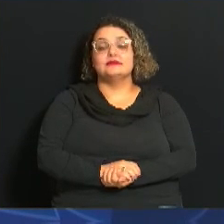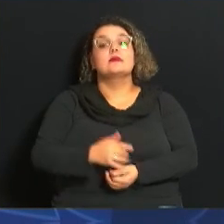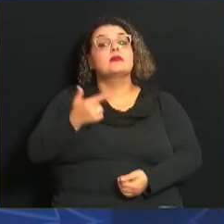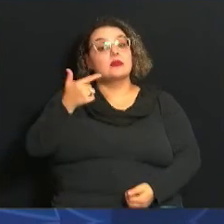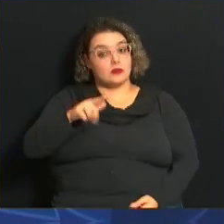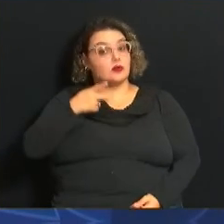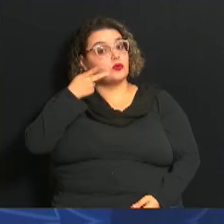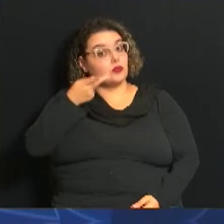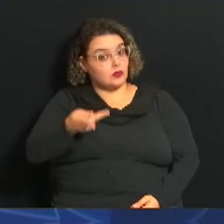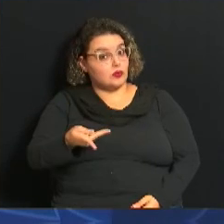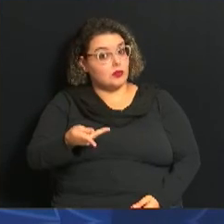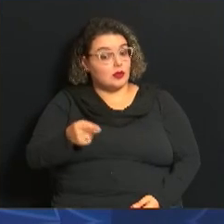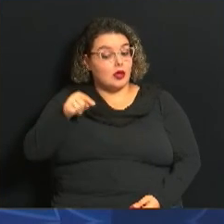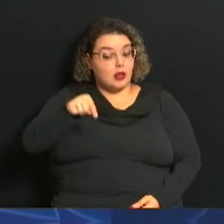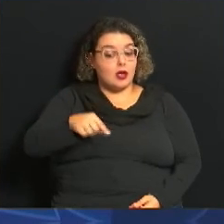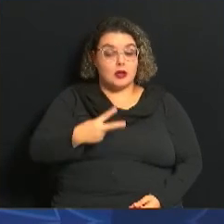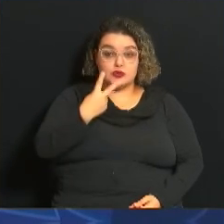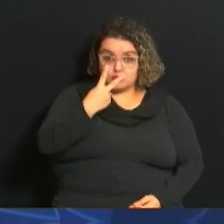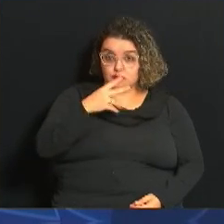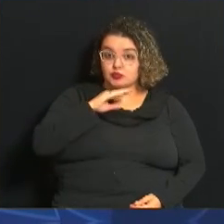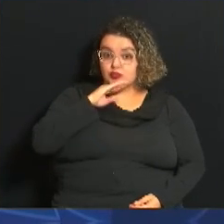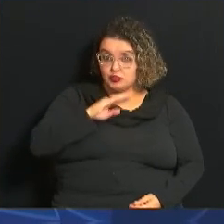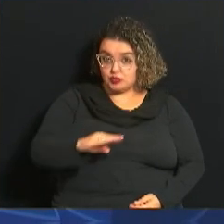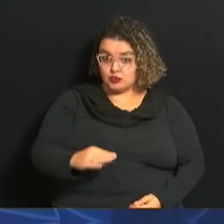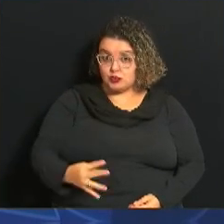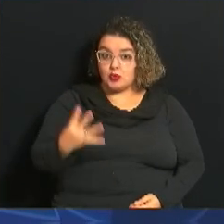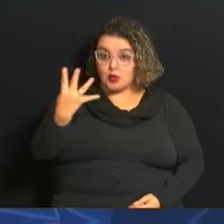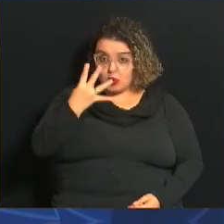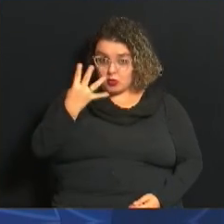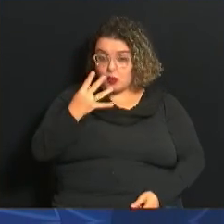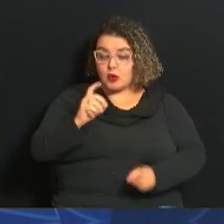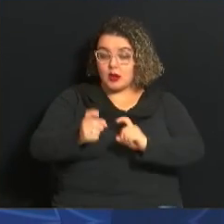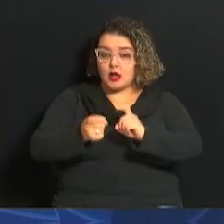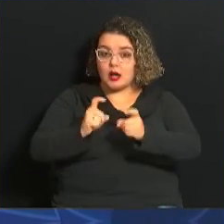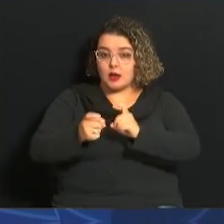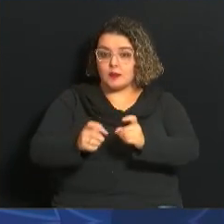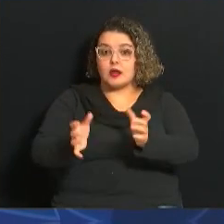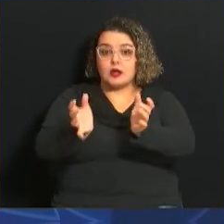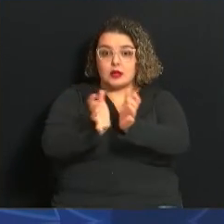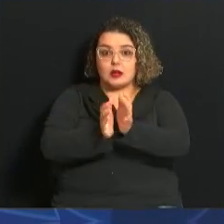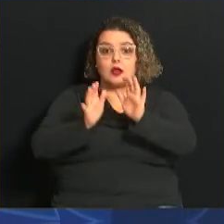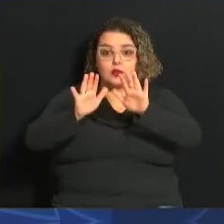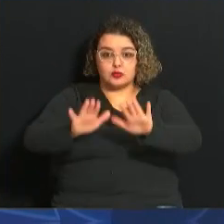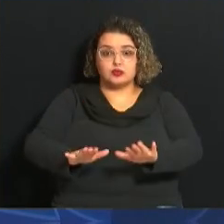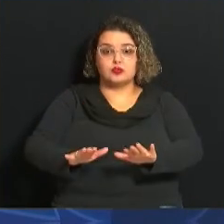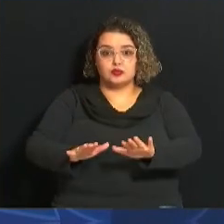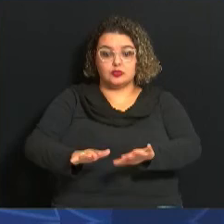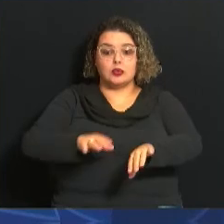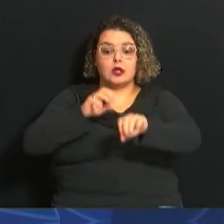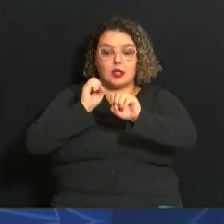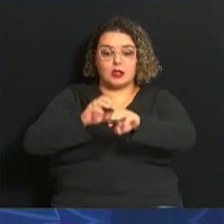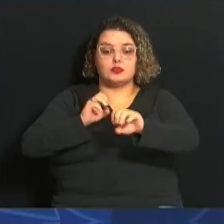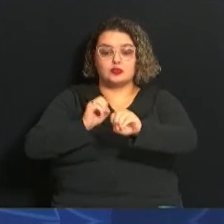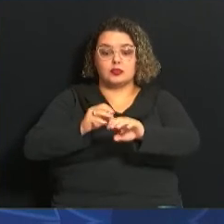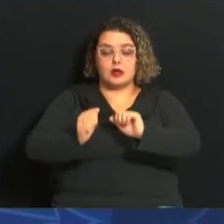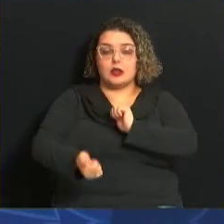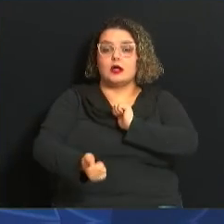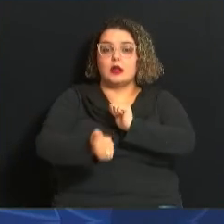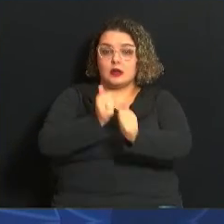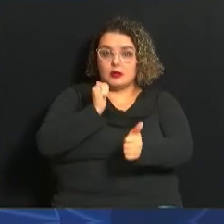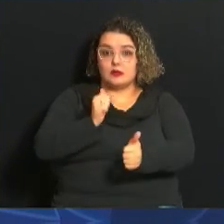Reforçando, hein? Daqui a pouco, às 2 horas da tarde, tem a 4ª reunião da Comissão Permanente de Educação e Esporte e